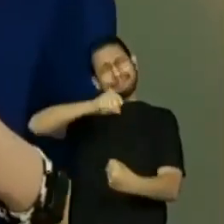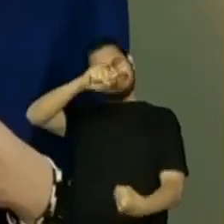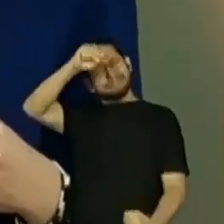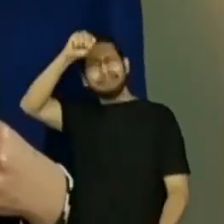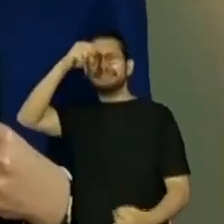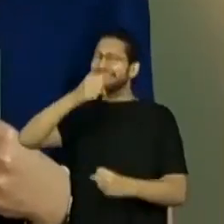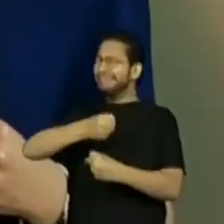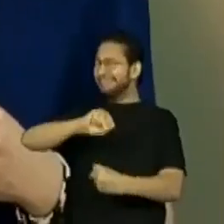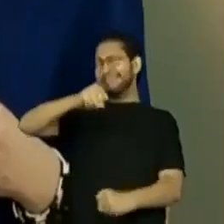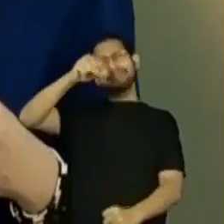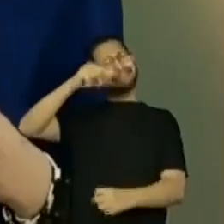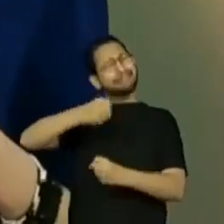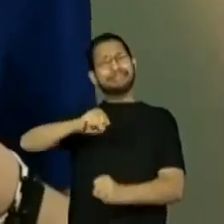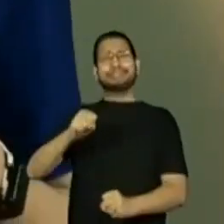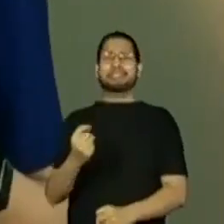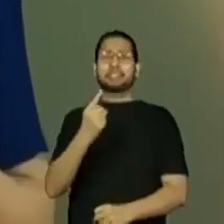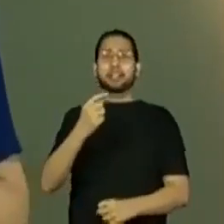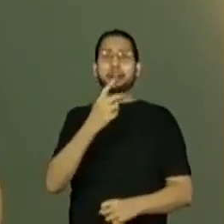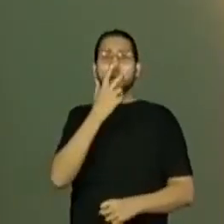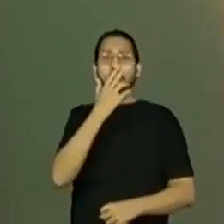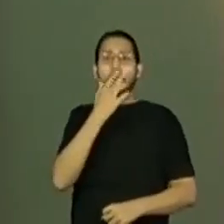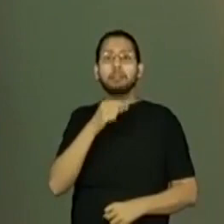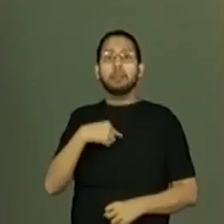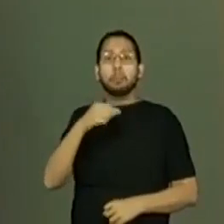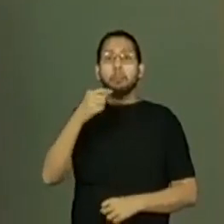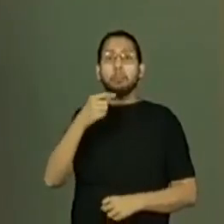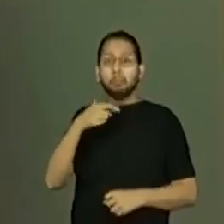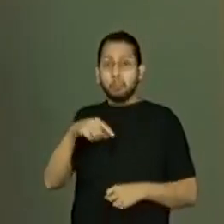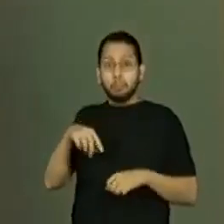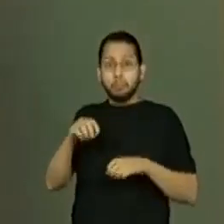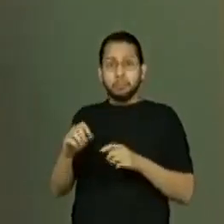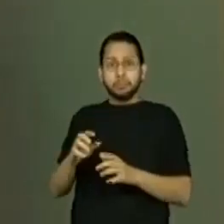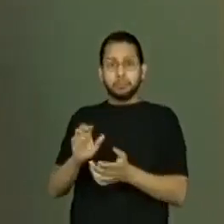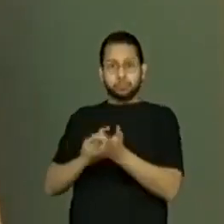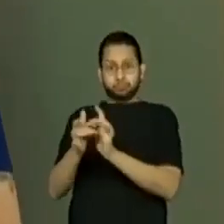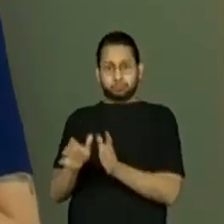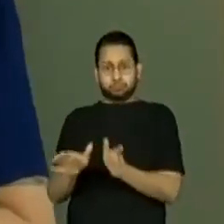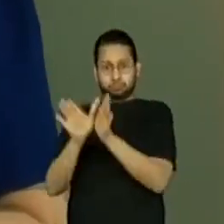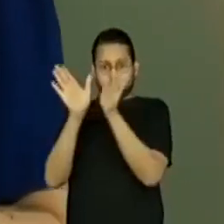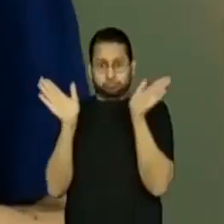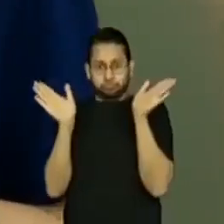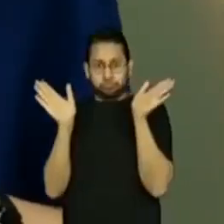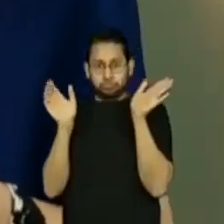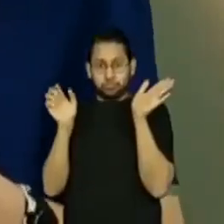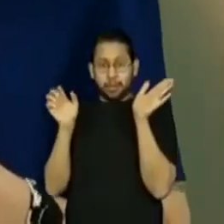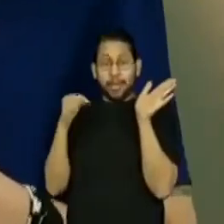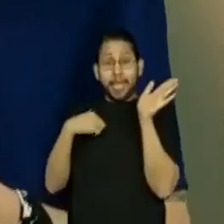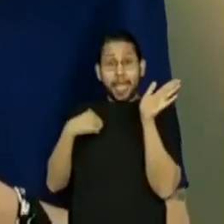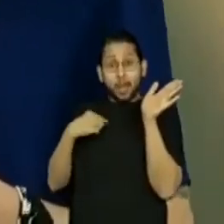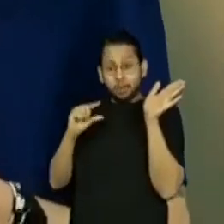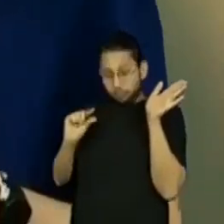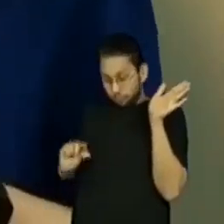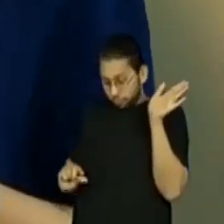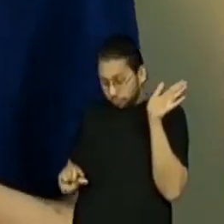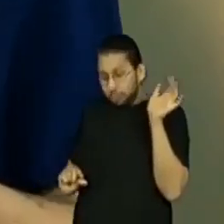muito, muito grande. Você se sente uma formiguinha perto do Cristo, ao